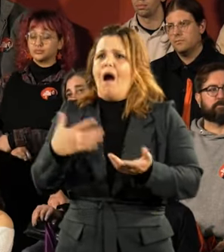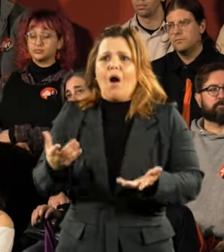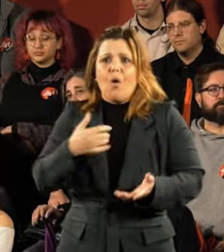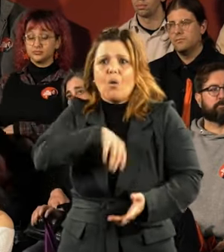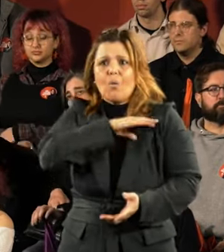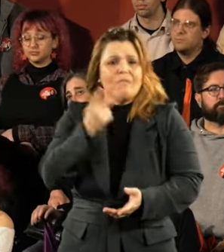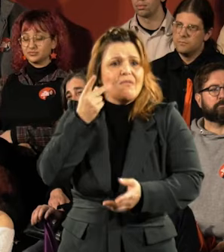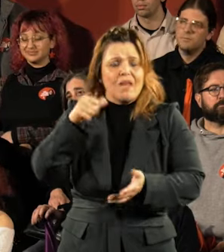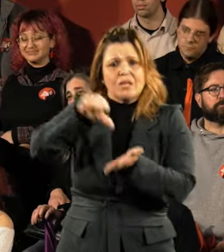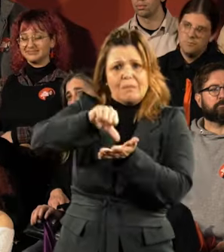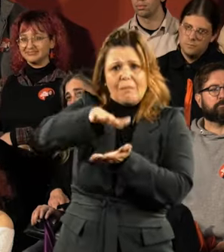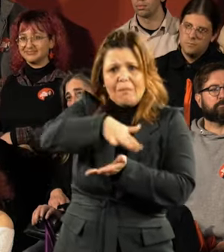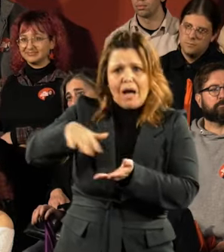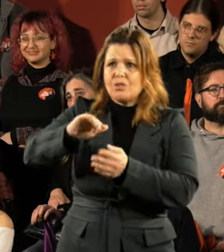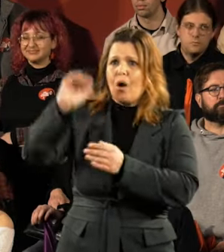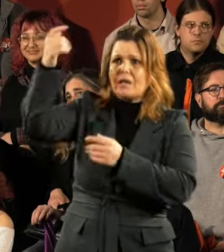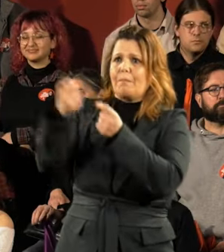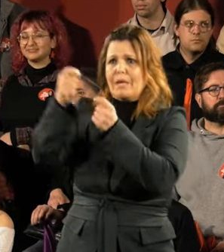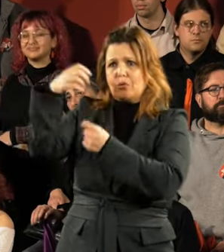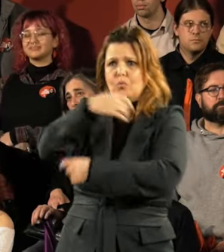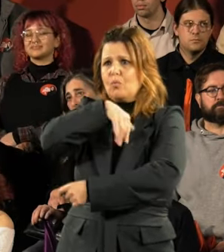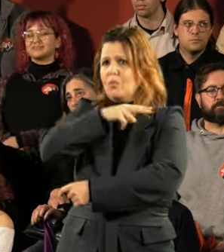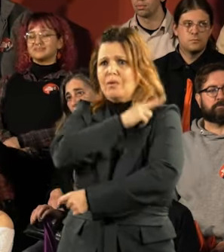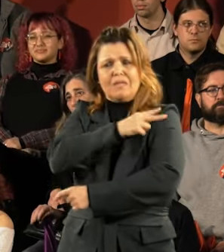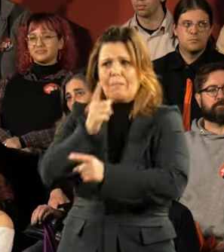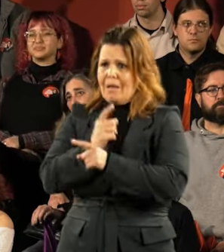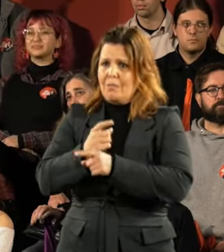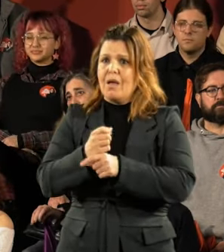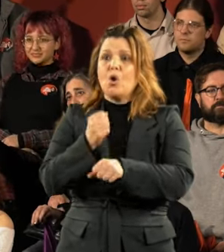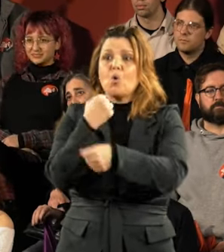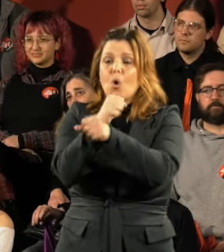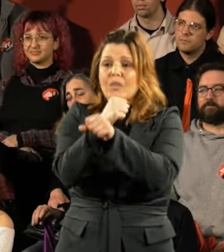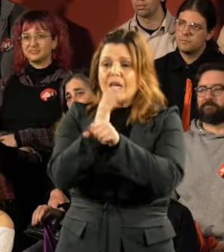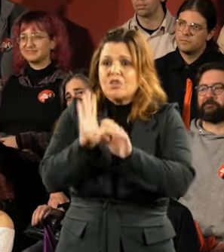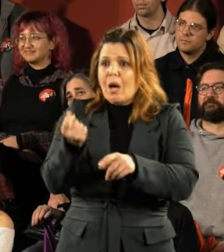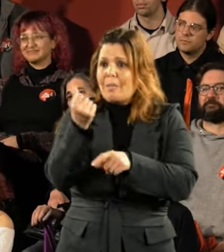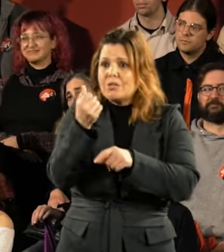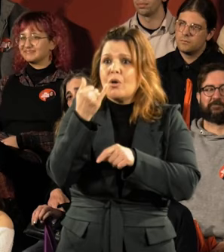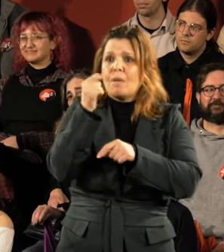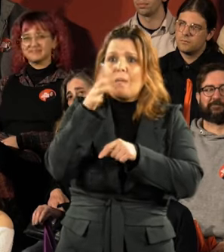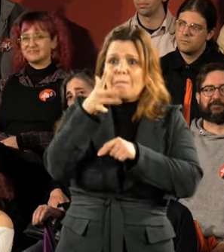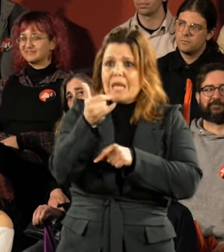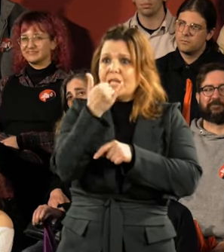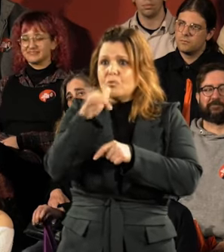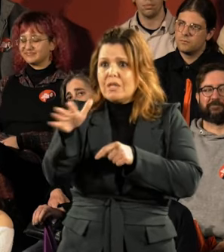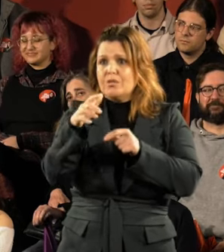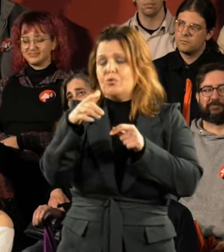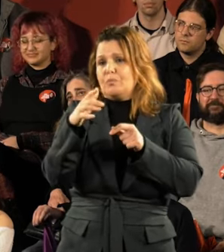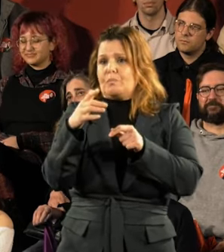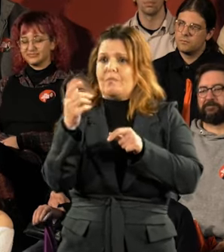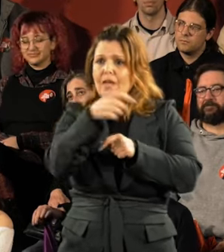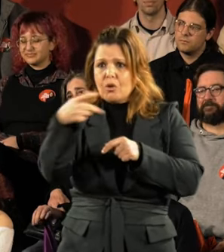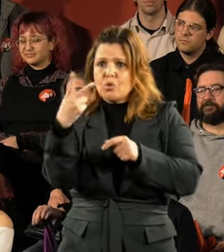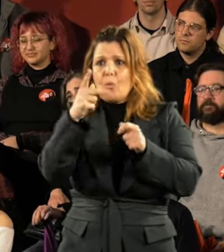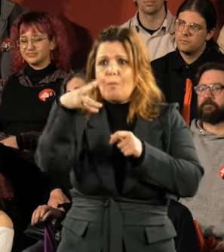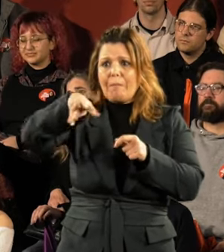momento na baixa ou na alta em condeixa já se paga mais de 1200€ por um por met Quad